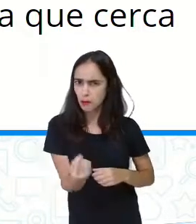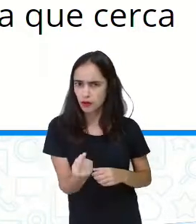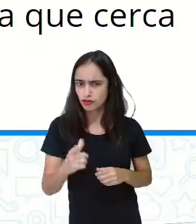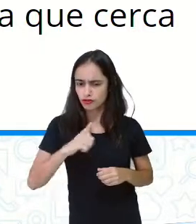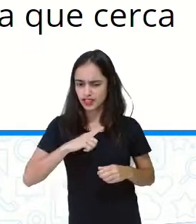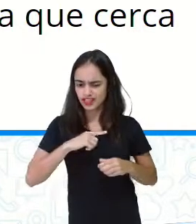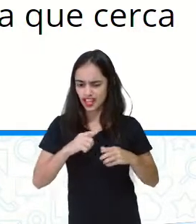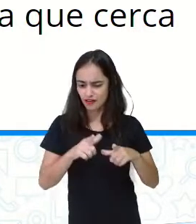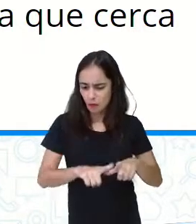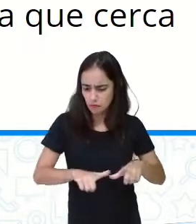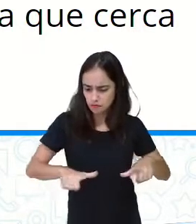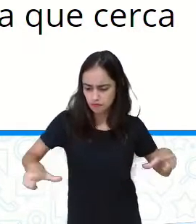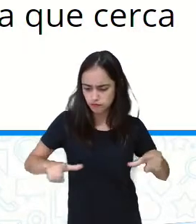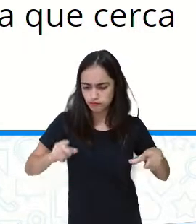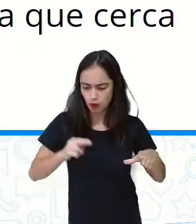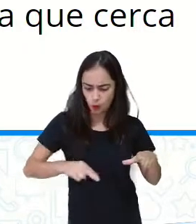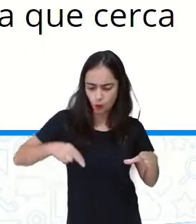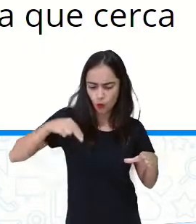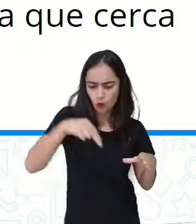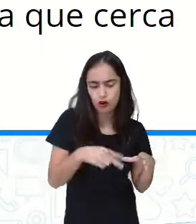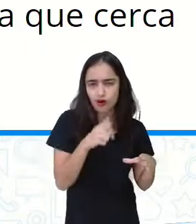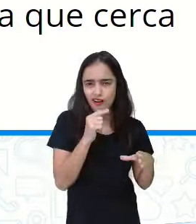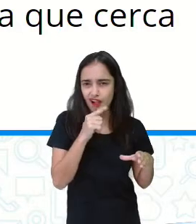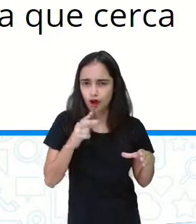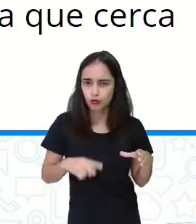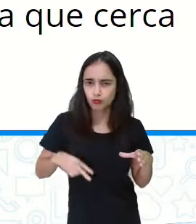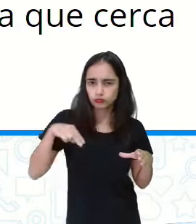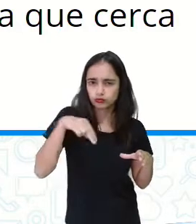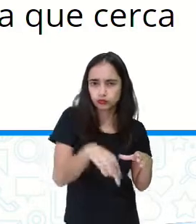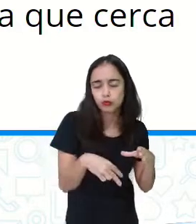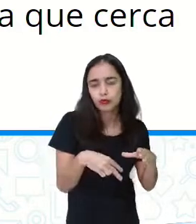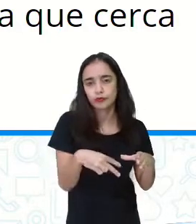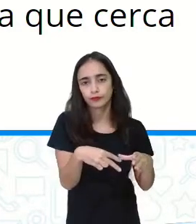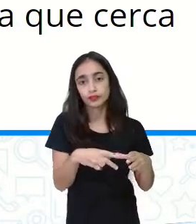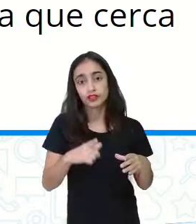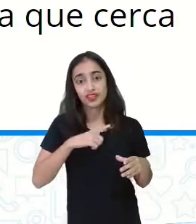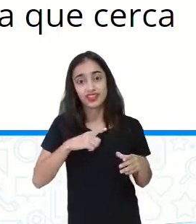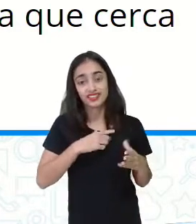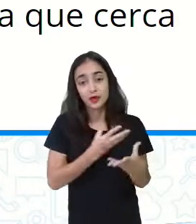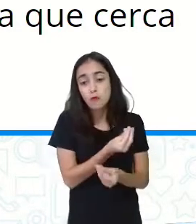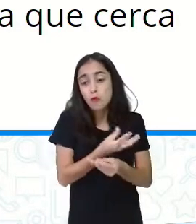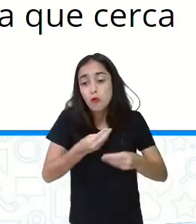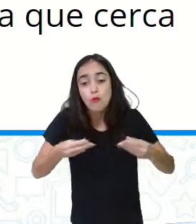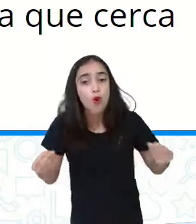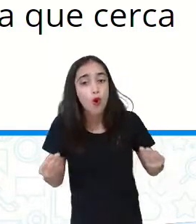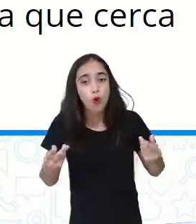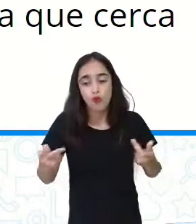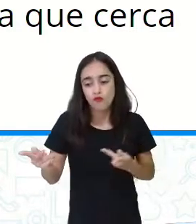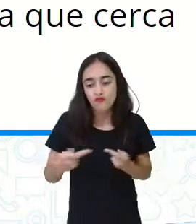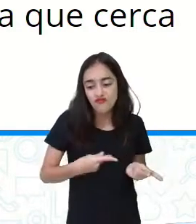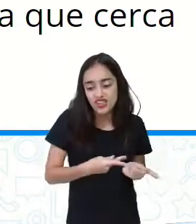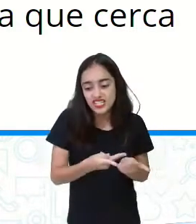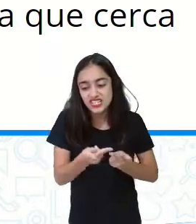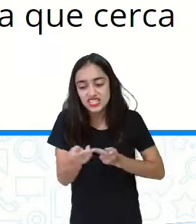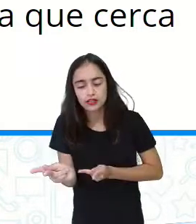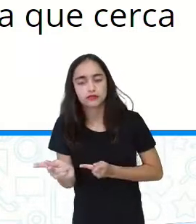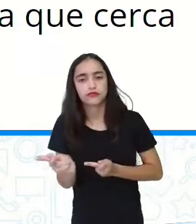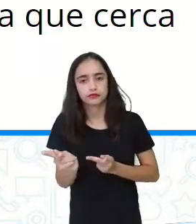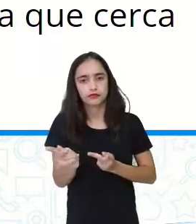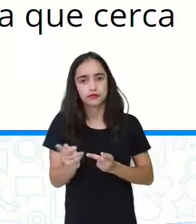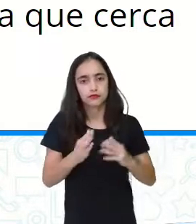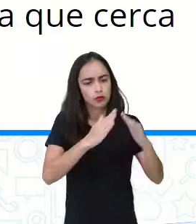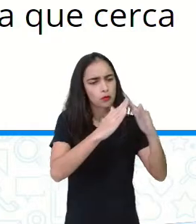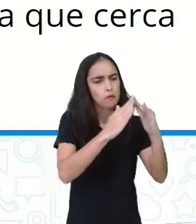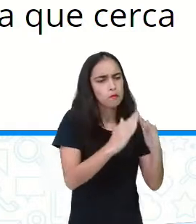recebido visitantes de toda a grande vitória mesmos moradores de Vila Velha e frequentadores